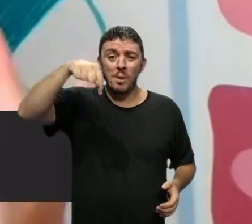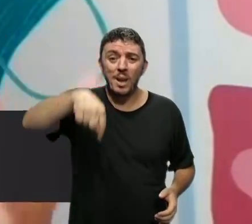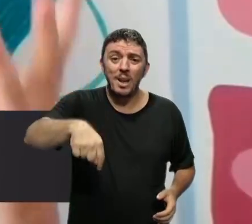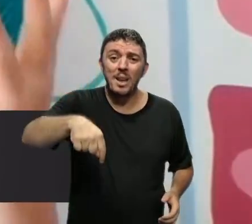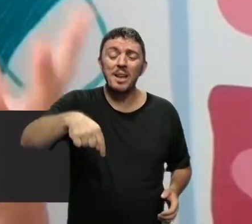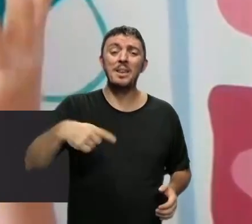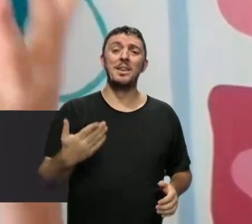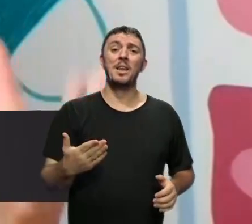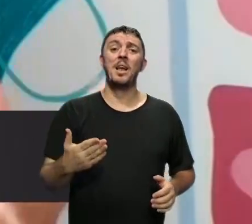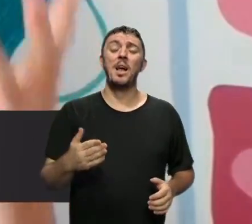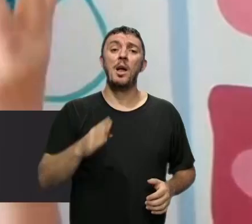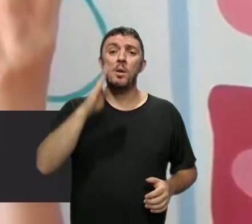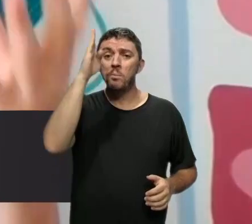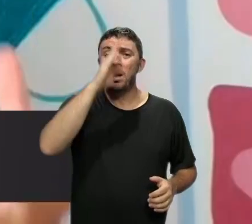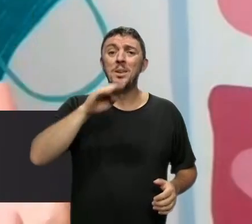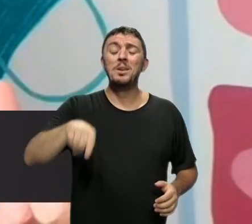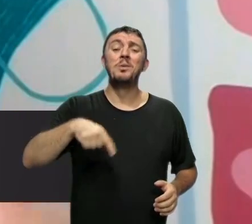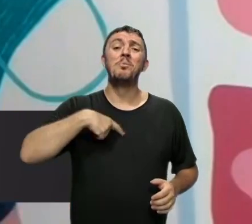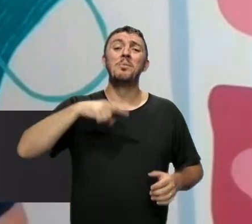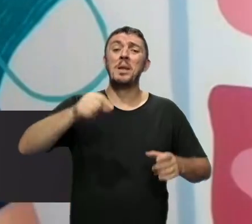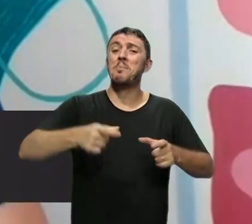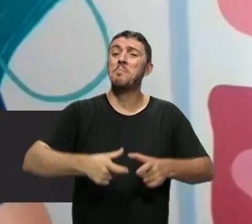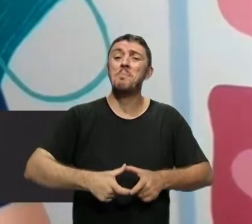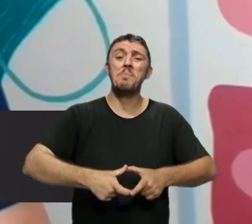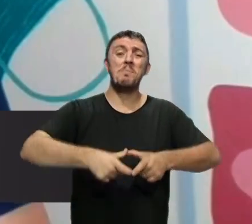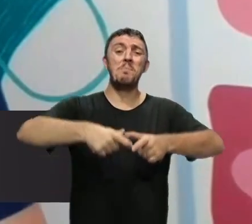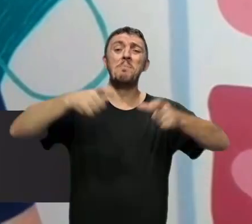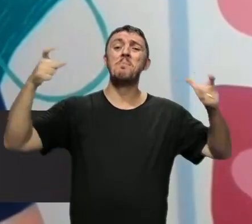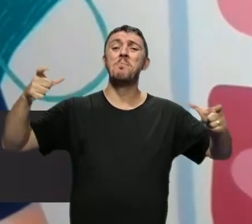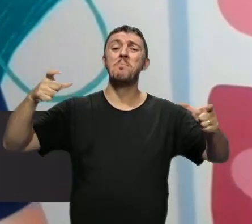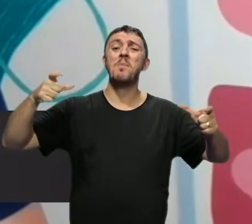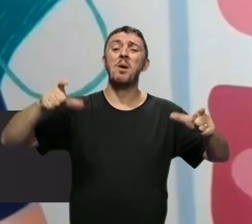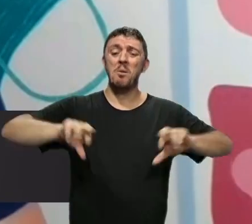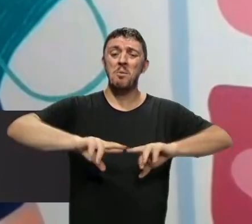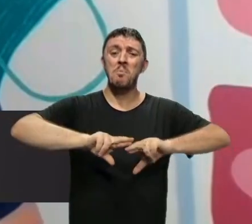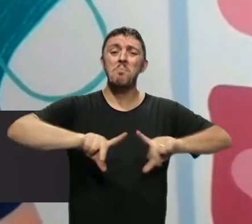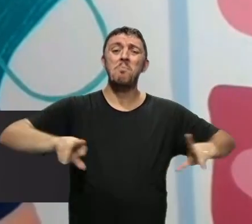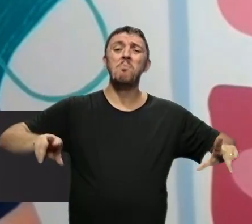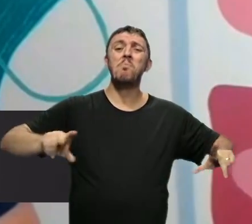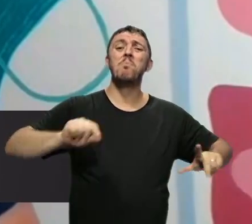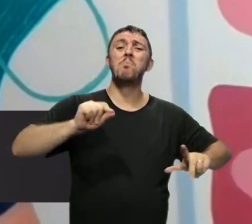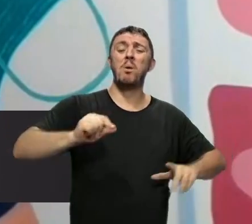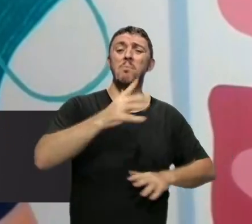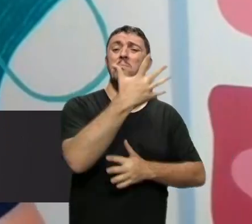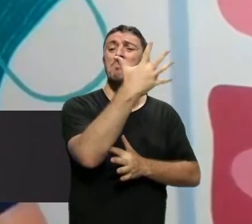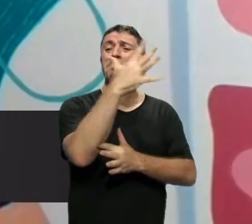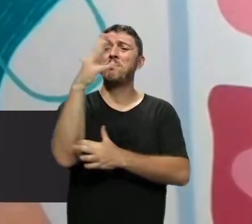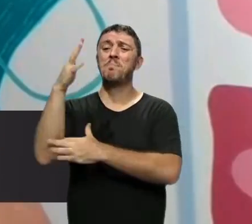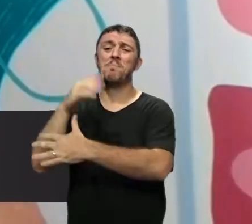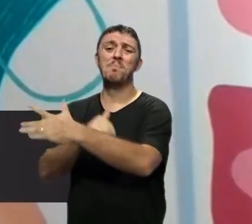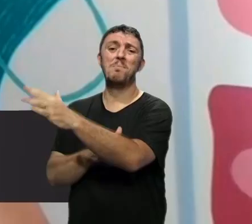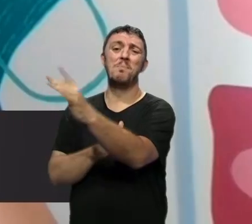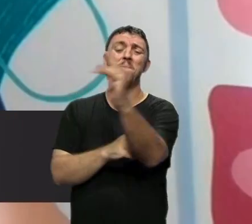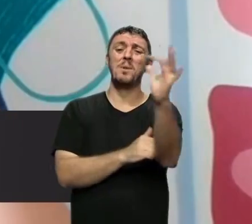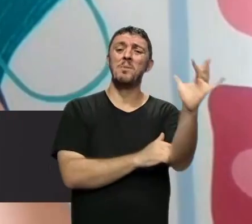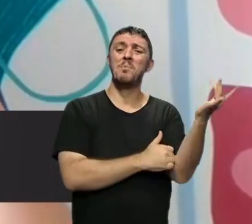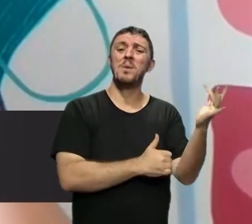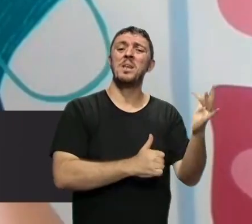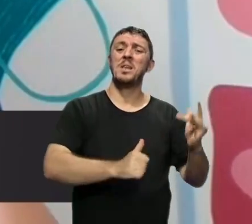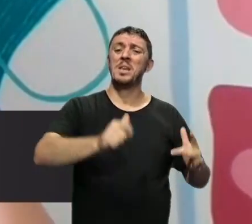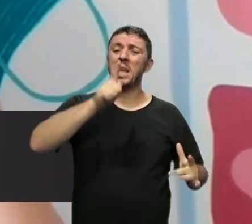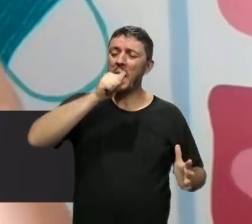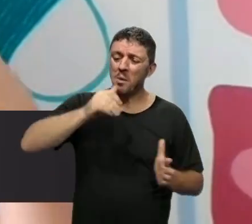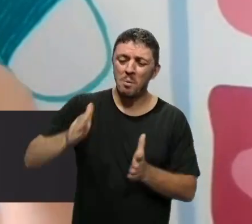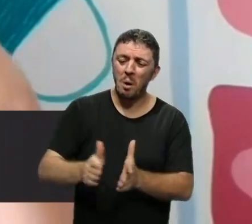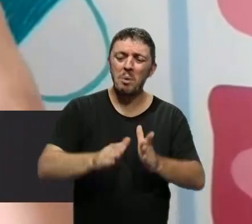país com a maior biodiversidade do planeta. Na nossa história aí, que a gente tem povos originários, que tem uma